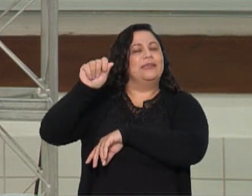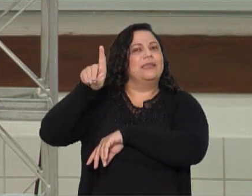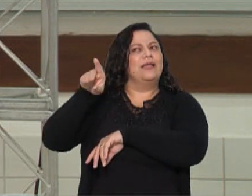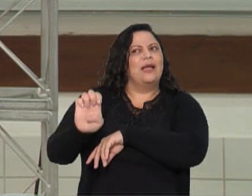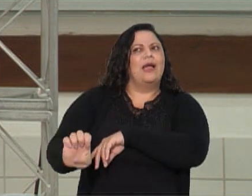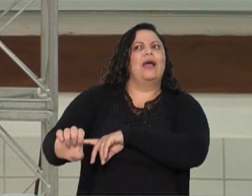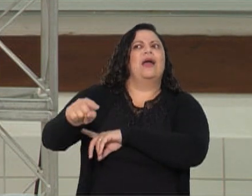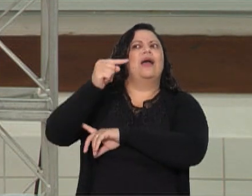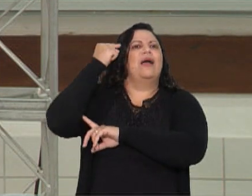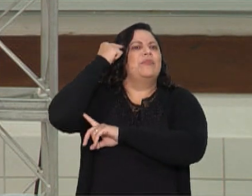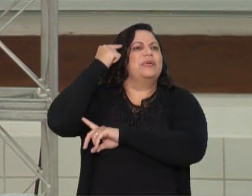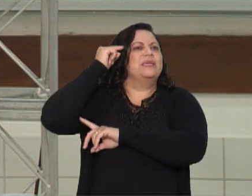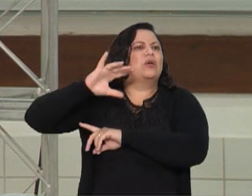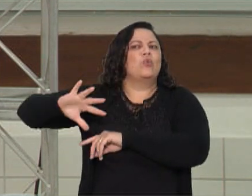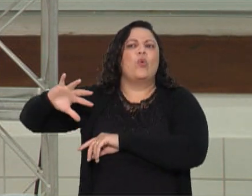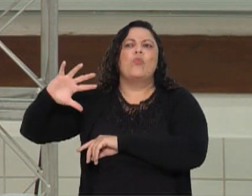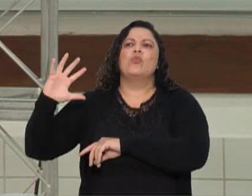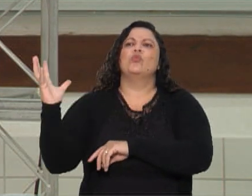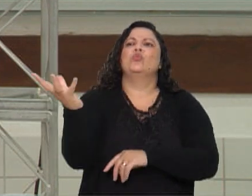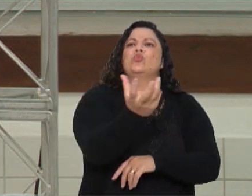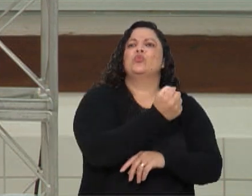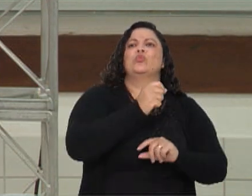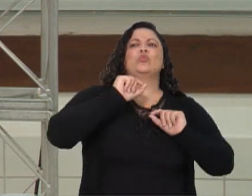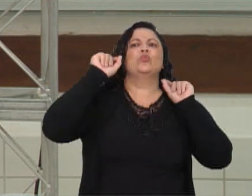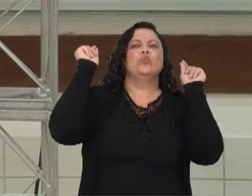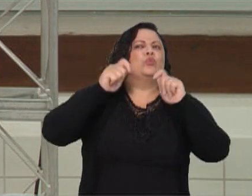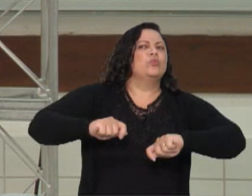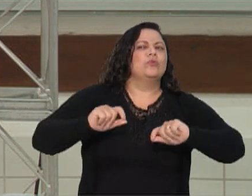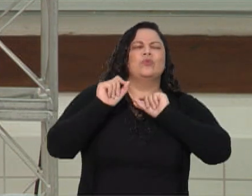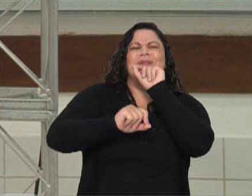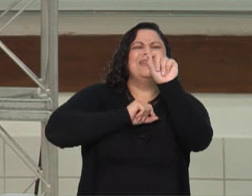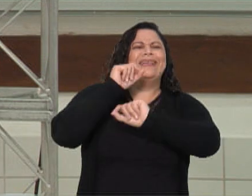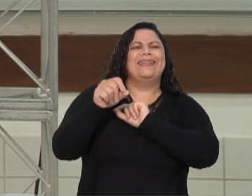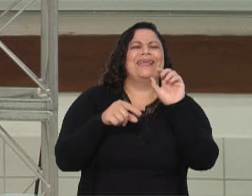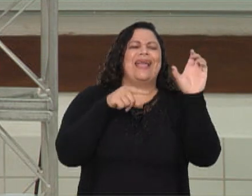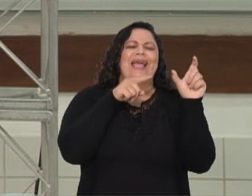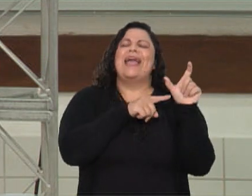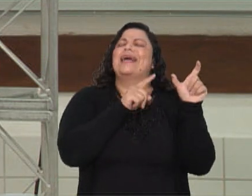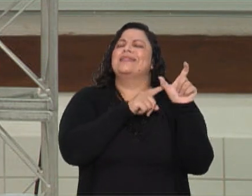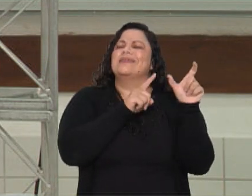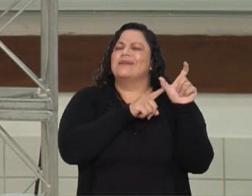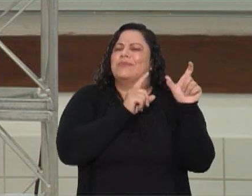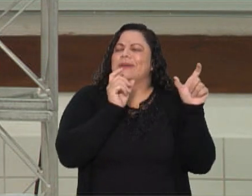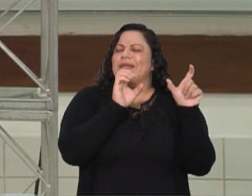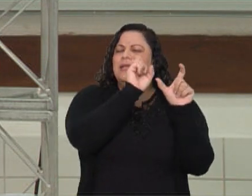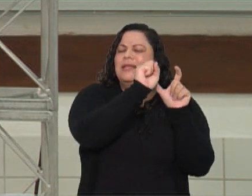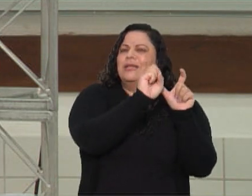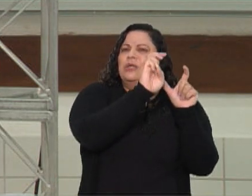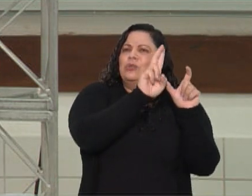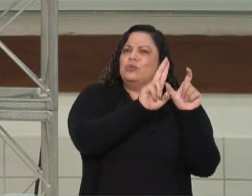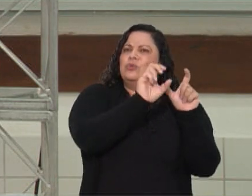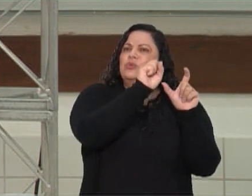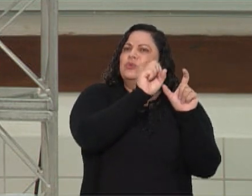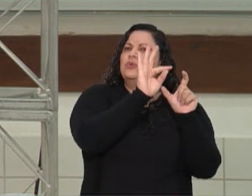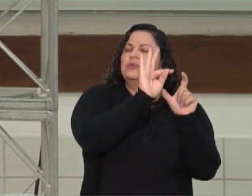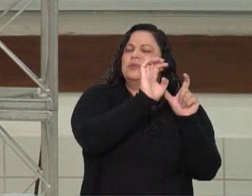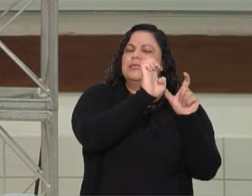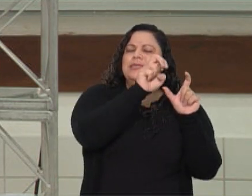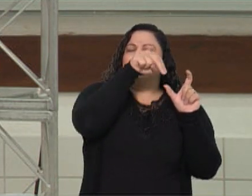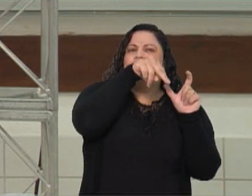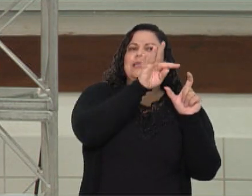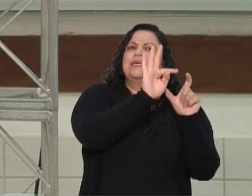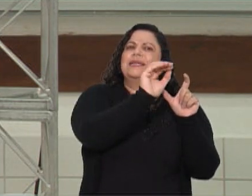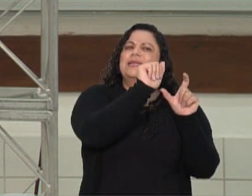nossa volta pode se tornar sustentável. Professora, o que é sustentável? É o quê? É a gente trabalhar de